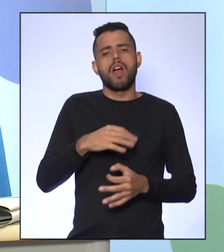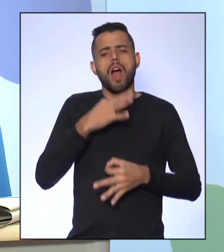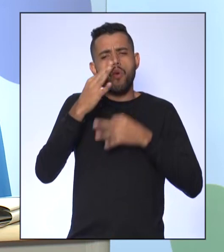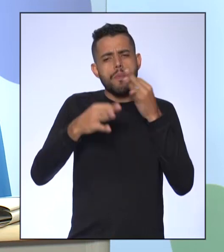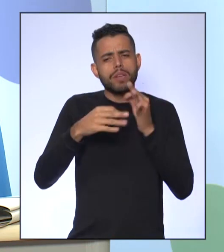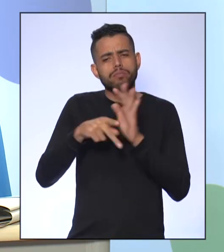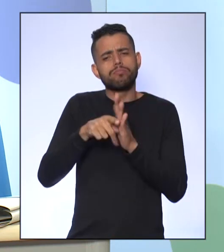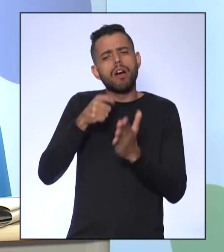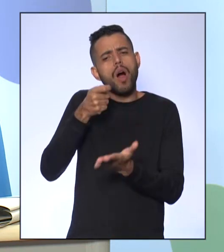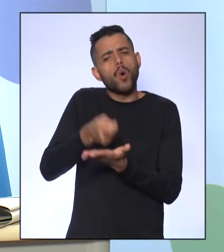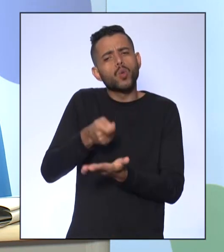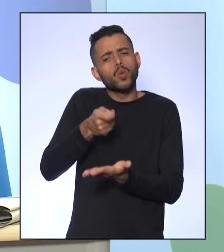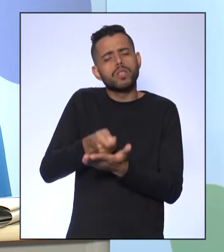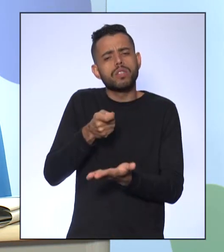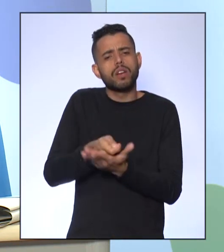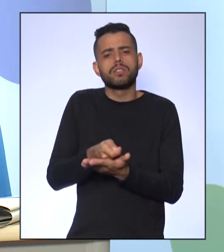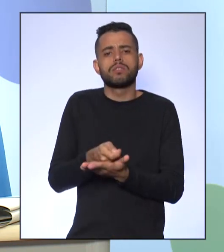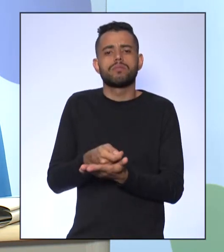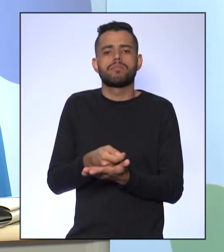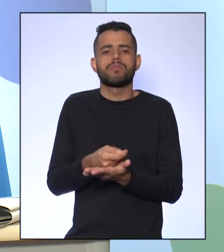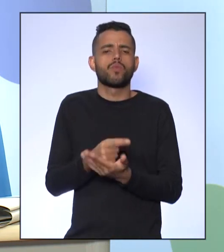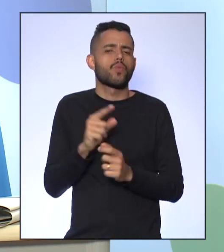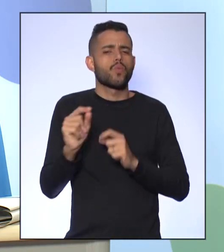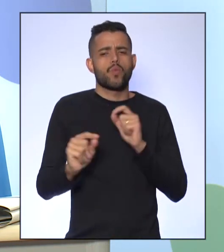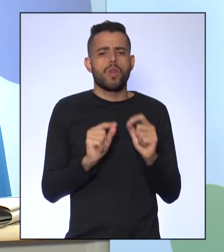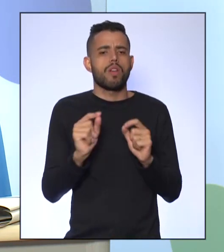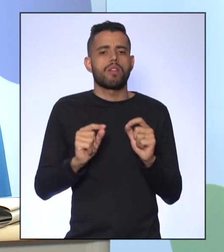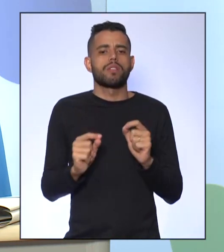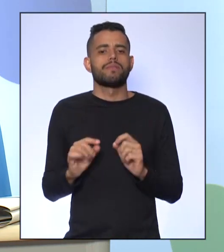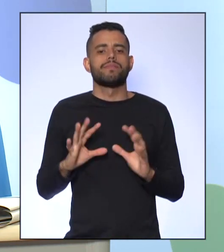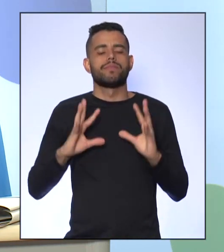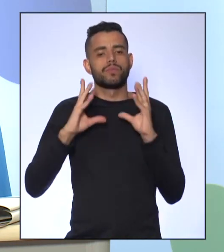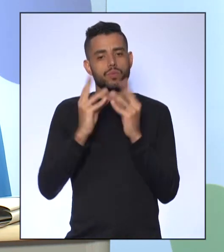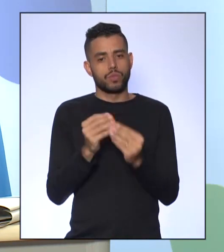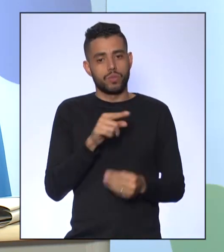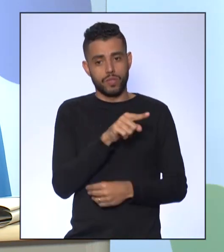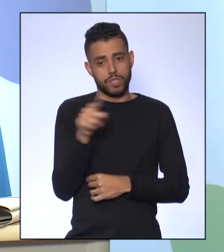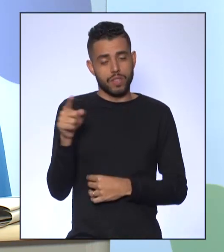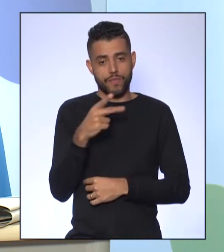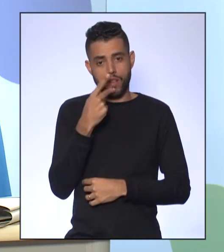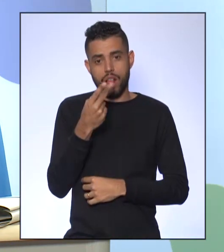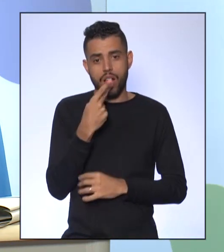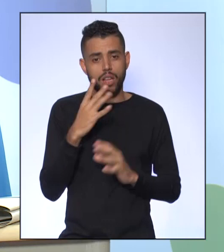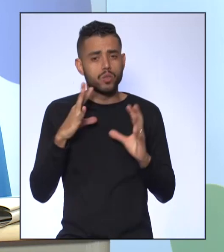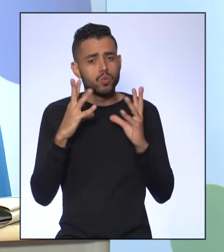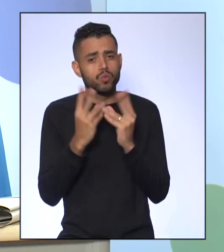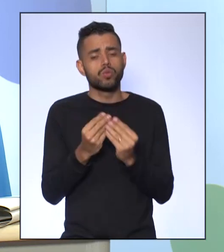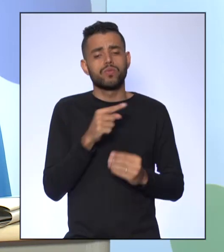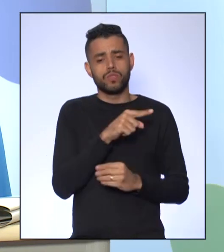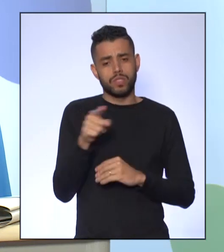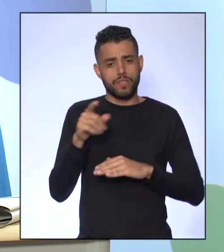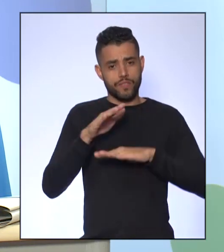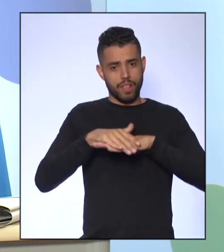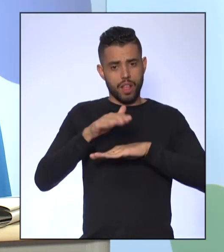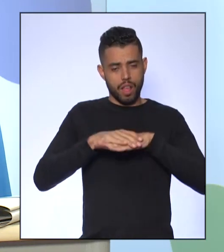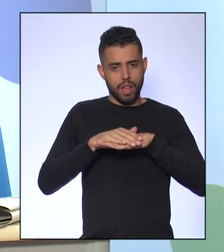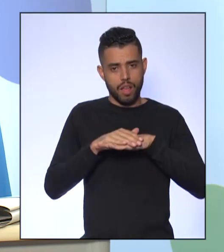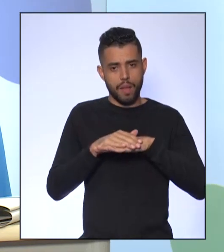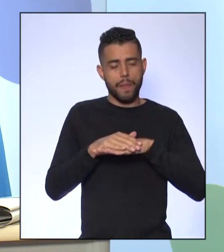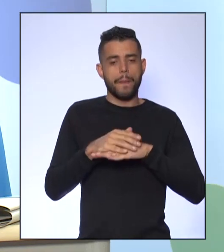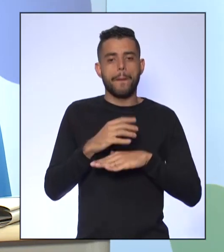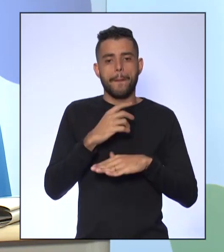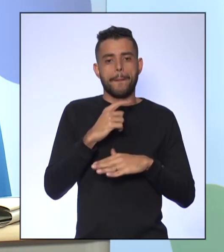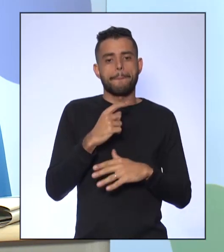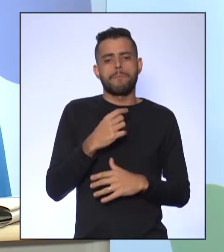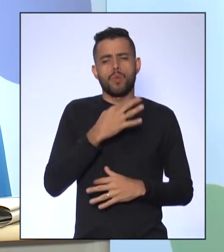que é o argumento de autoridade? Tudo que você afirmar, todo argumento que você elaborar, a partir da